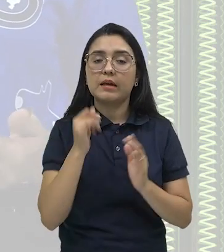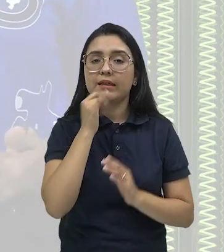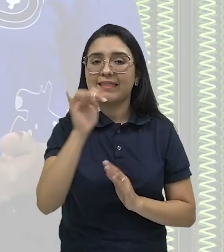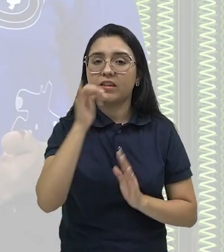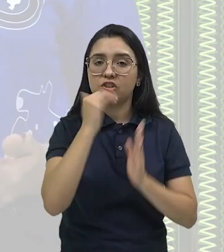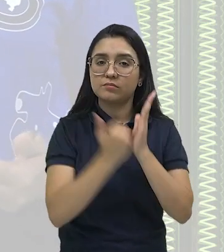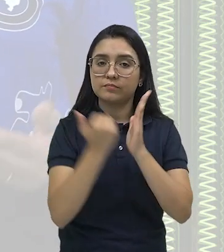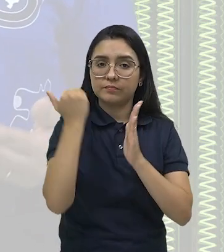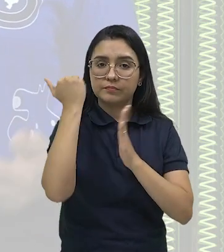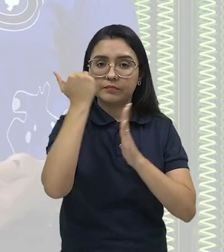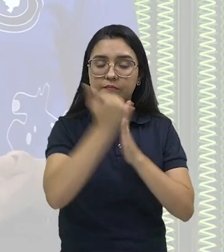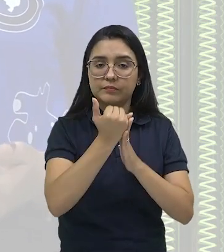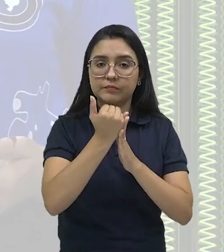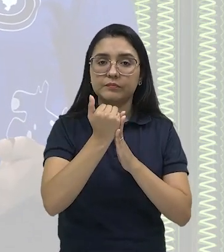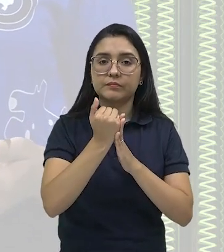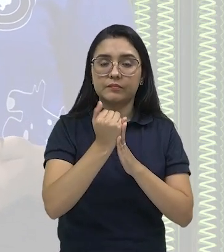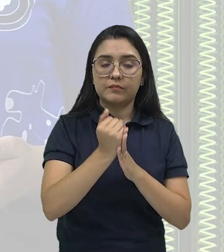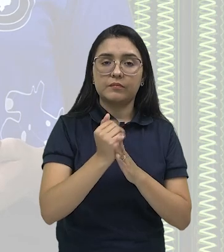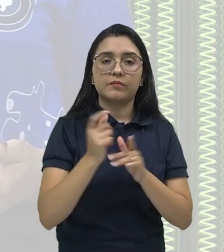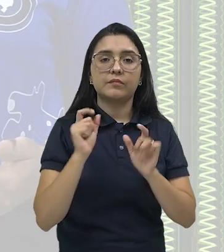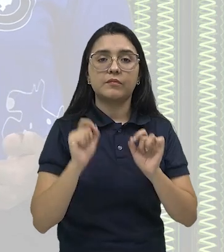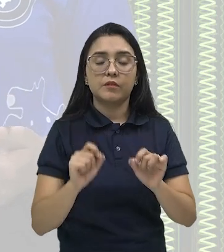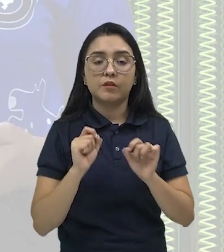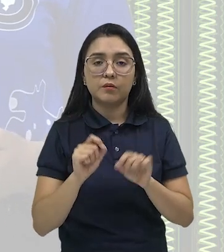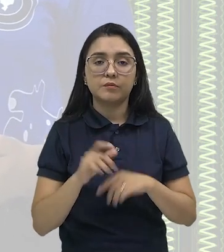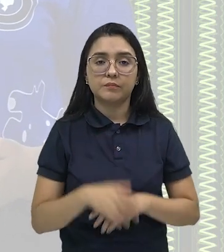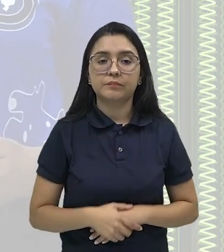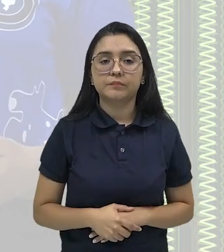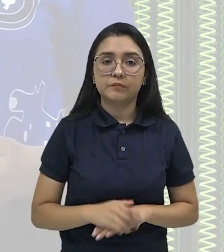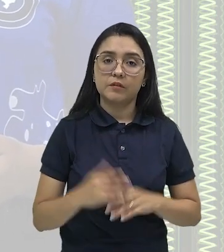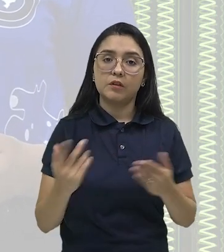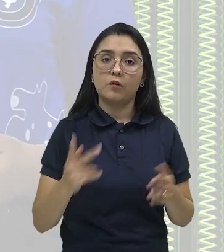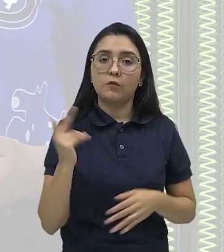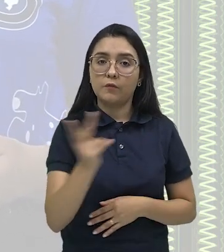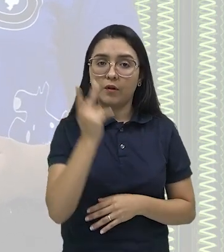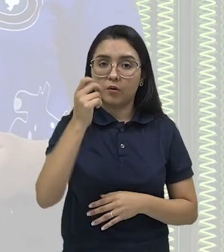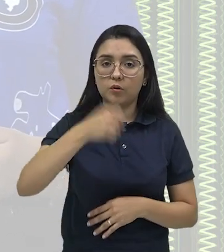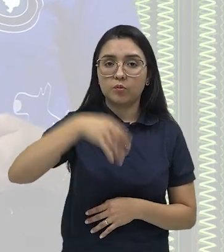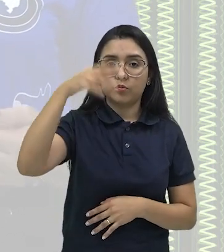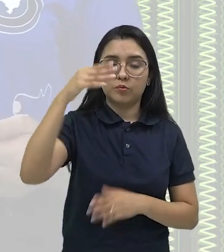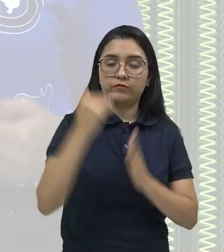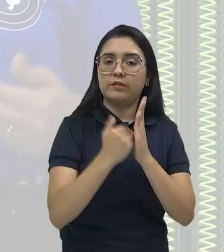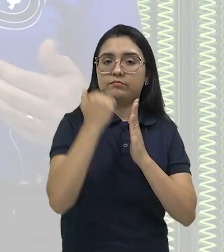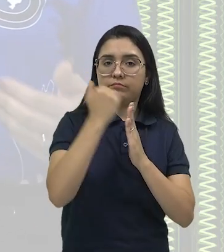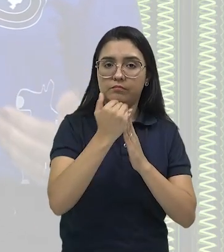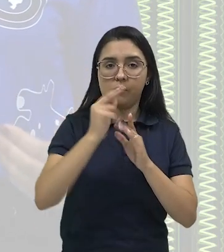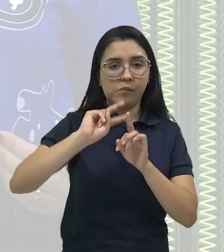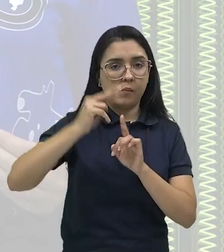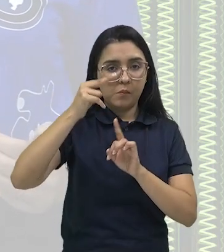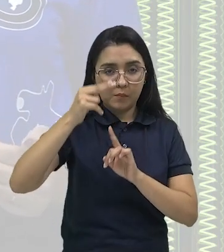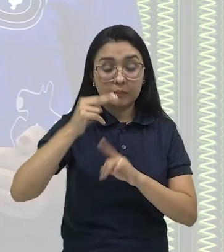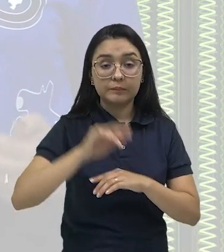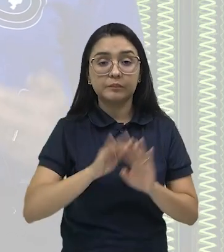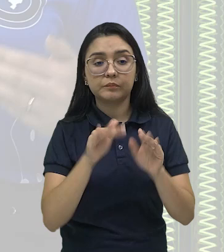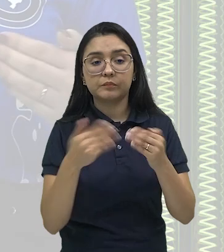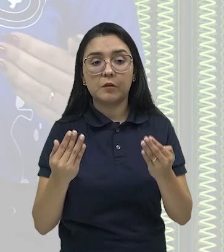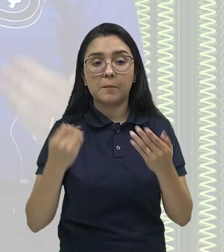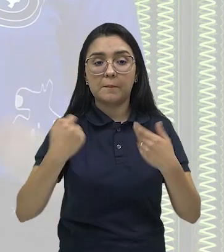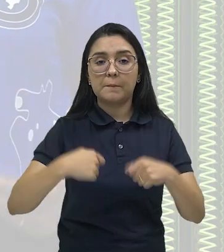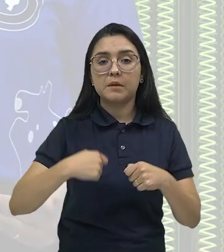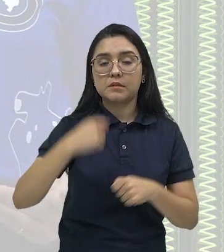mais de energia elétrica e isso vai afetar então na sua conta de energia, Então, a gente precisa pensar